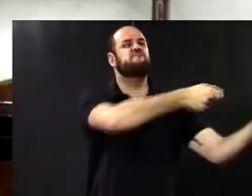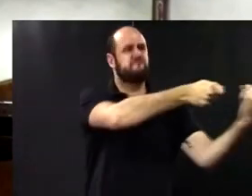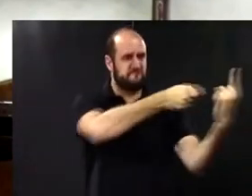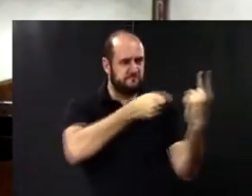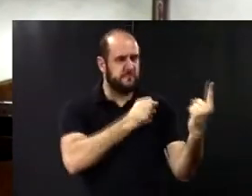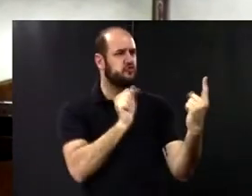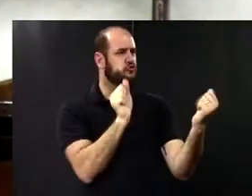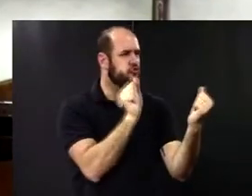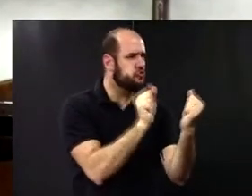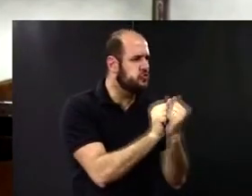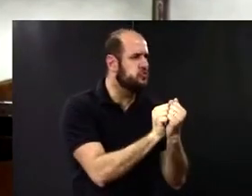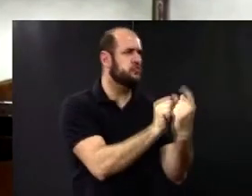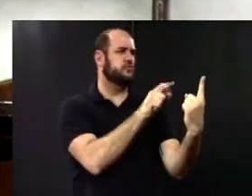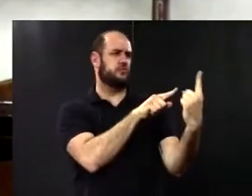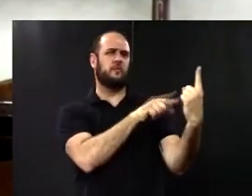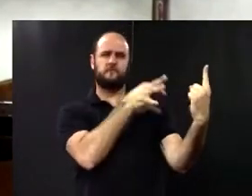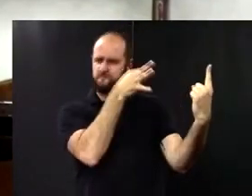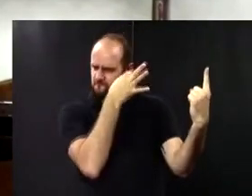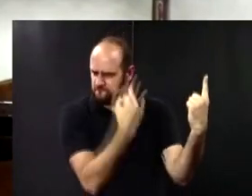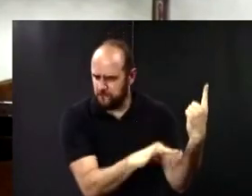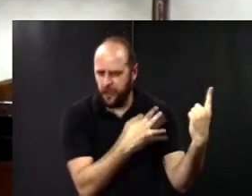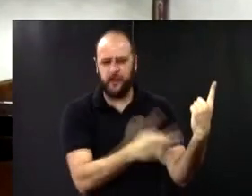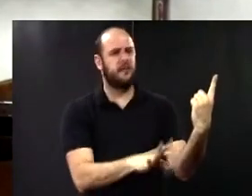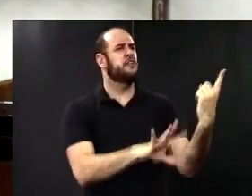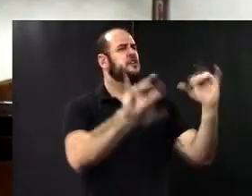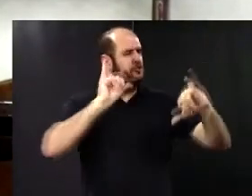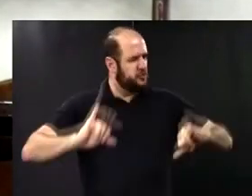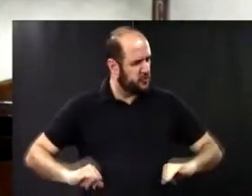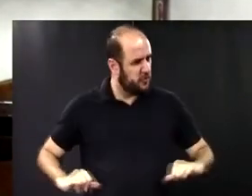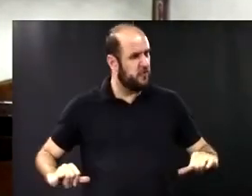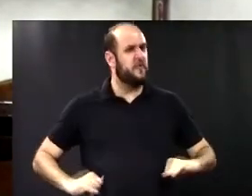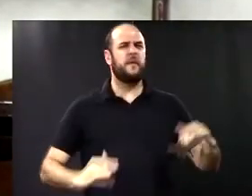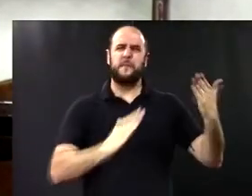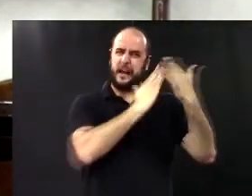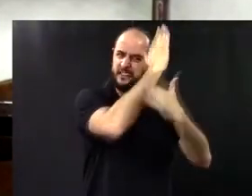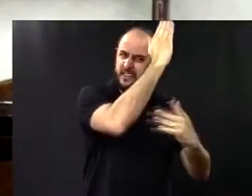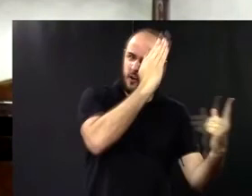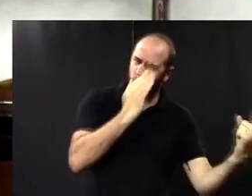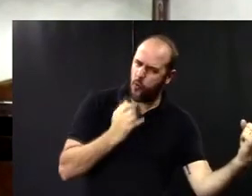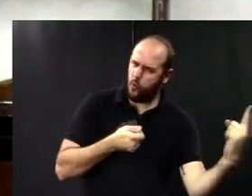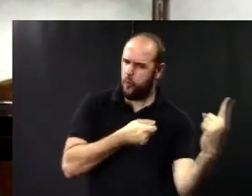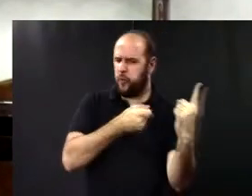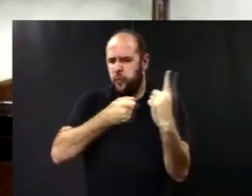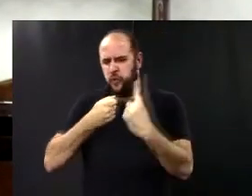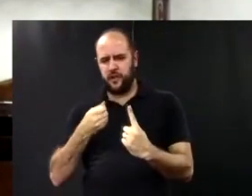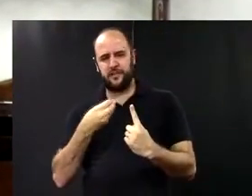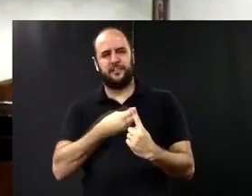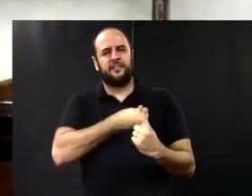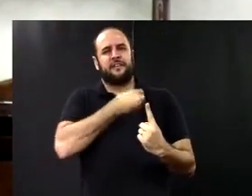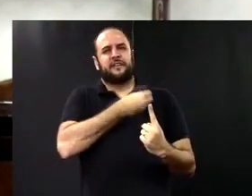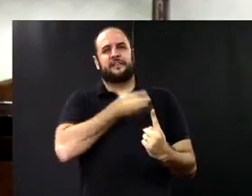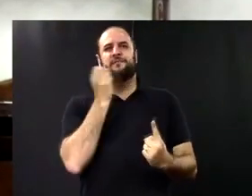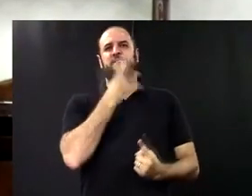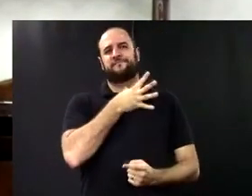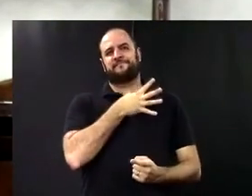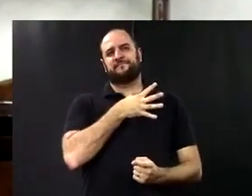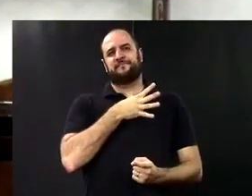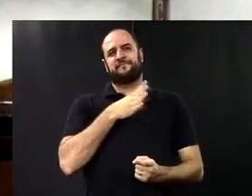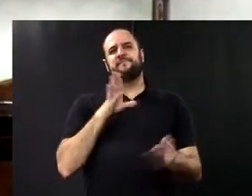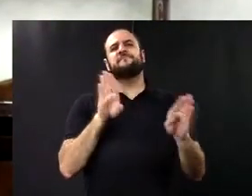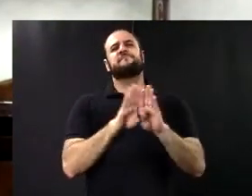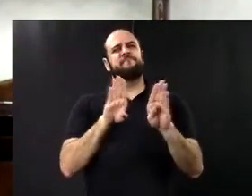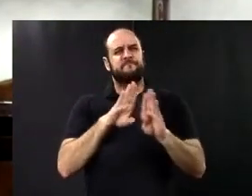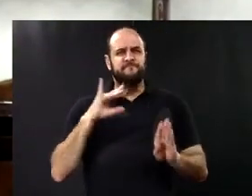por esse estágio da dor. Mas é necessário para que aprenda. E isso também é importante para a